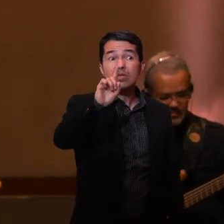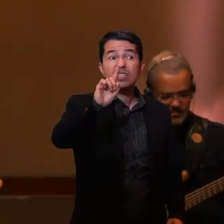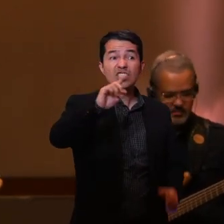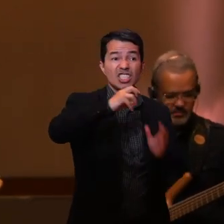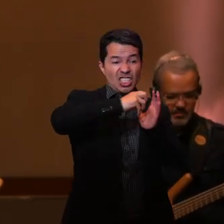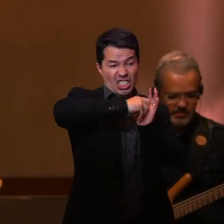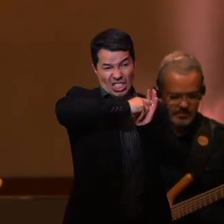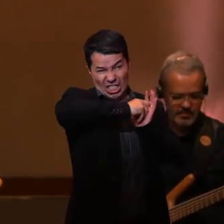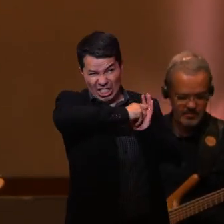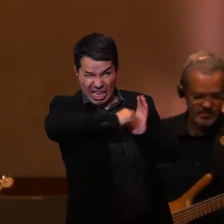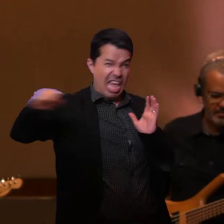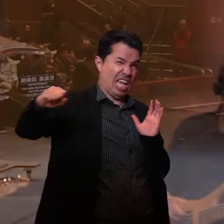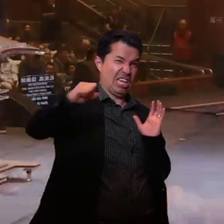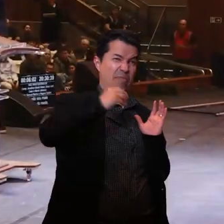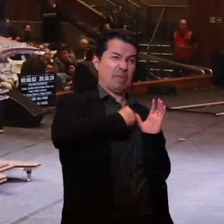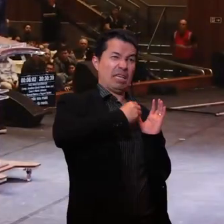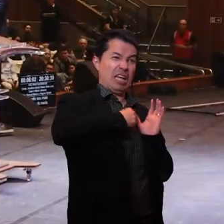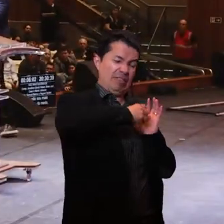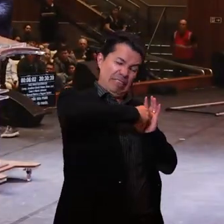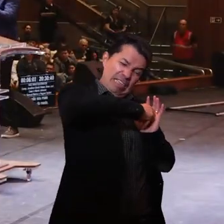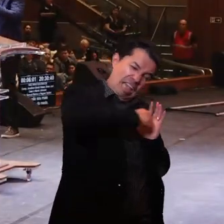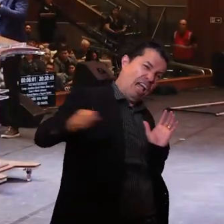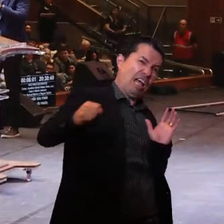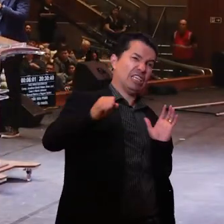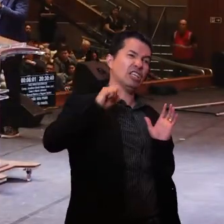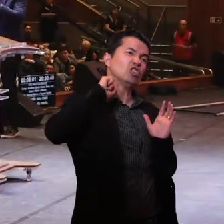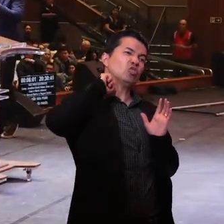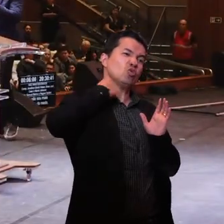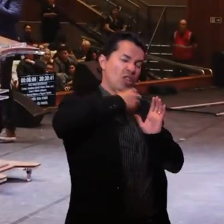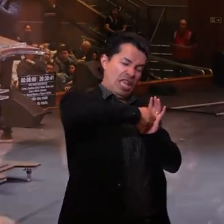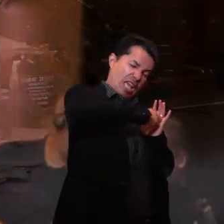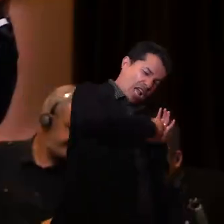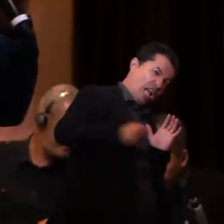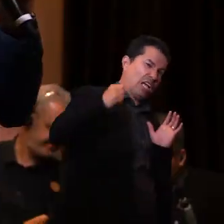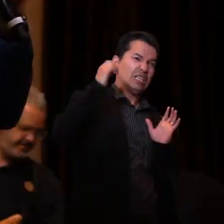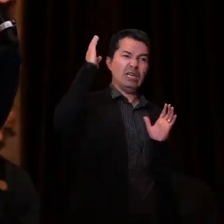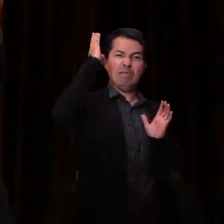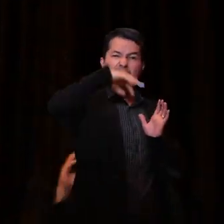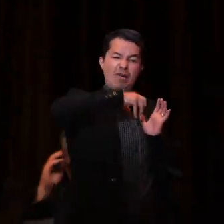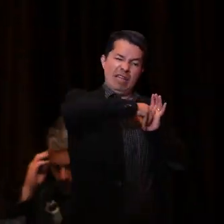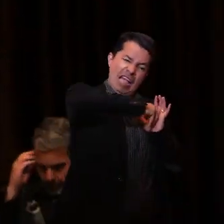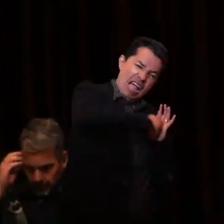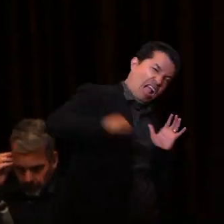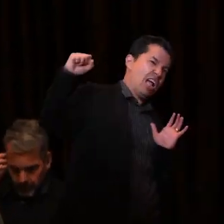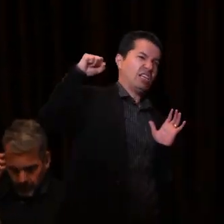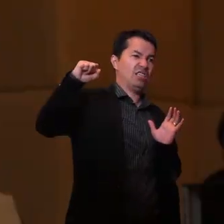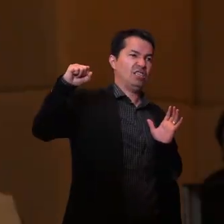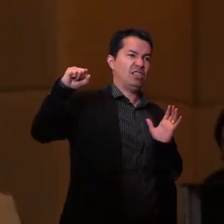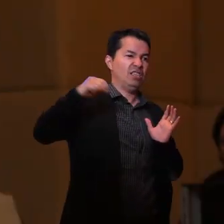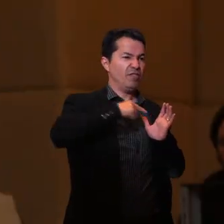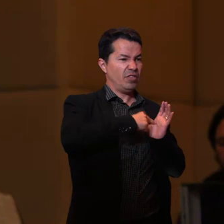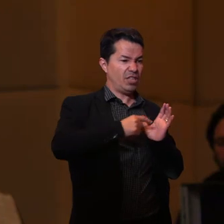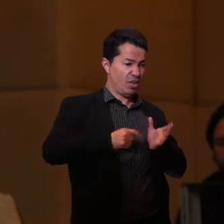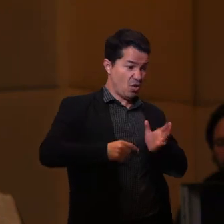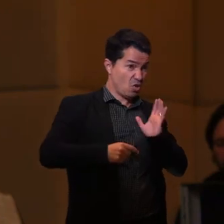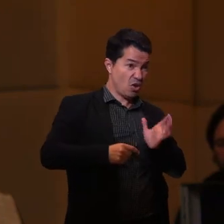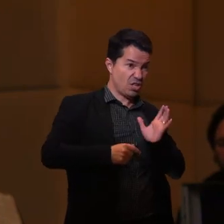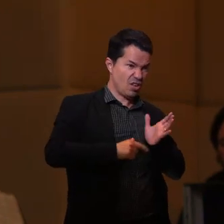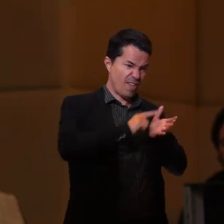na tua casa, todo o ovo da serpente. O pecado nos envenena a